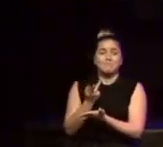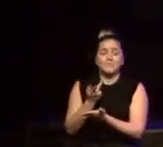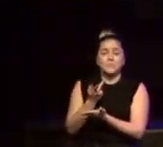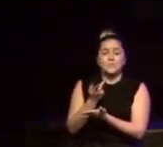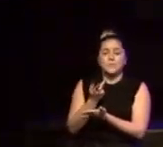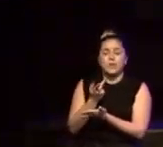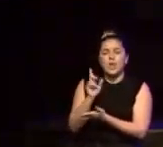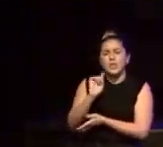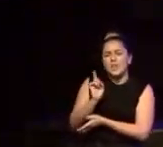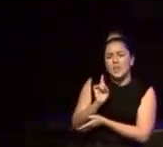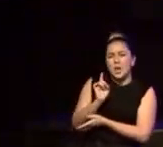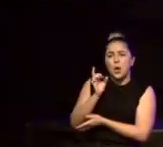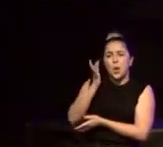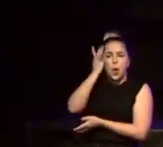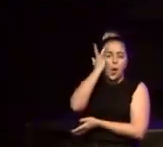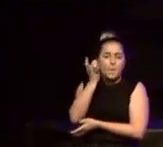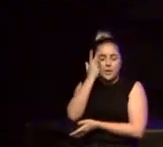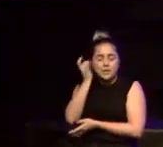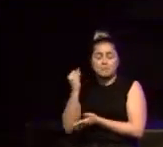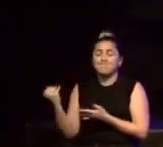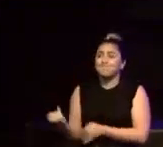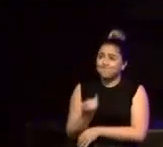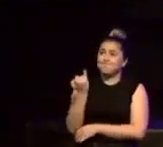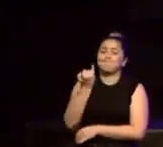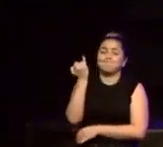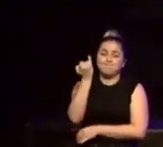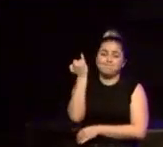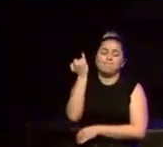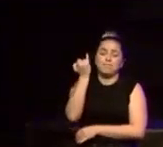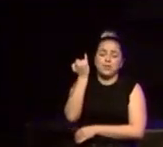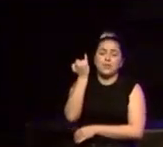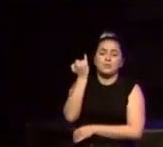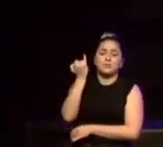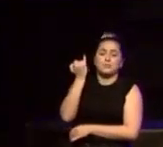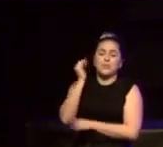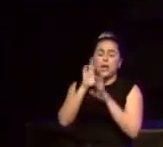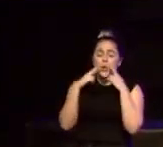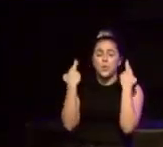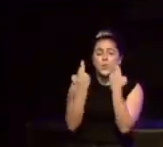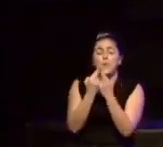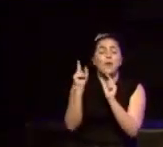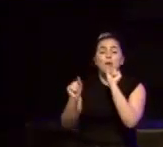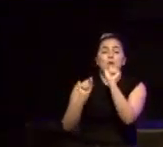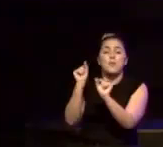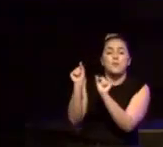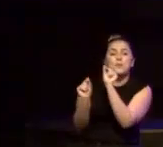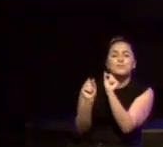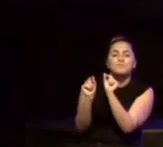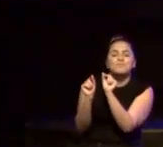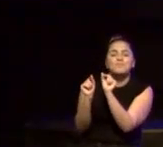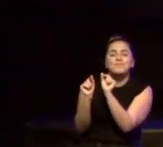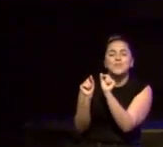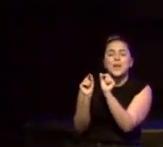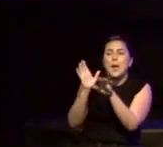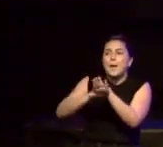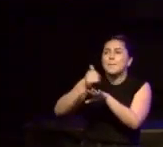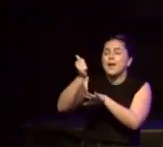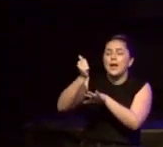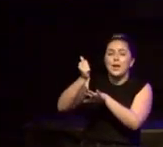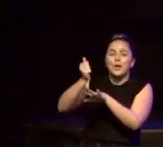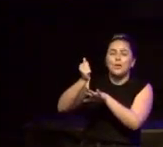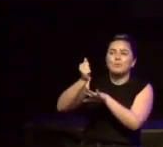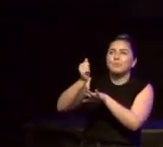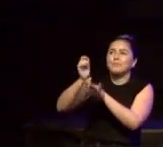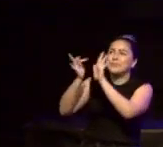era opcional, secundário, era essencial. Eles viam a reunião como principal veículo de Deus para edificar